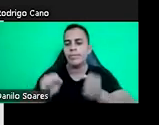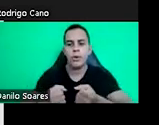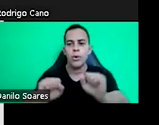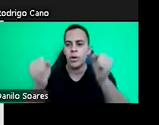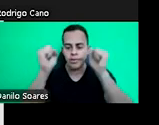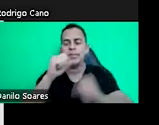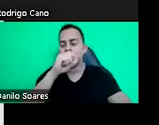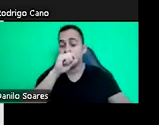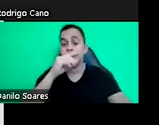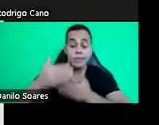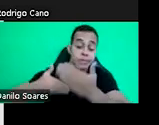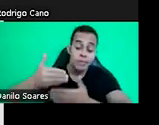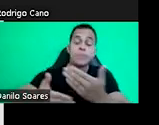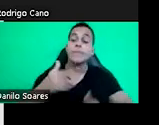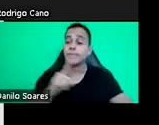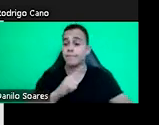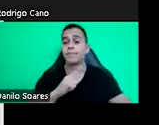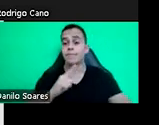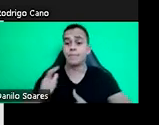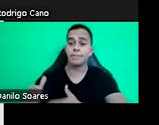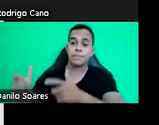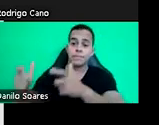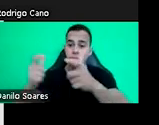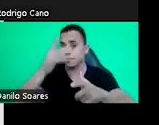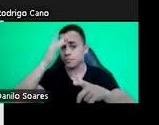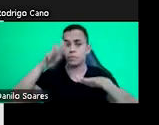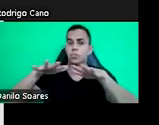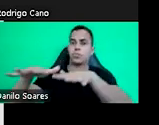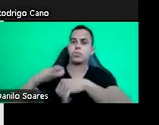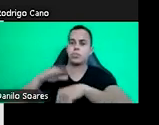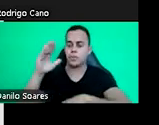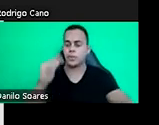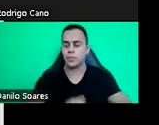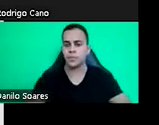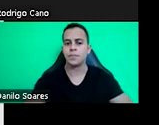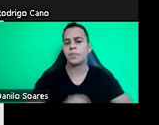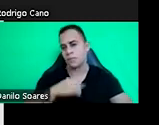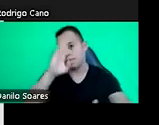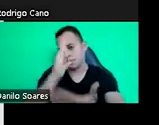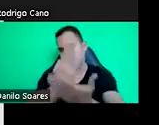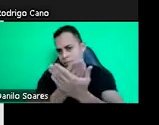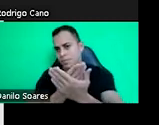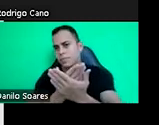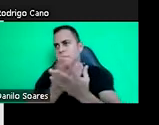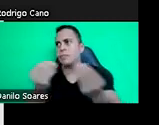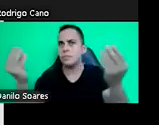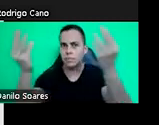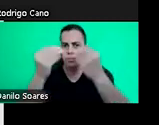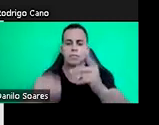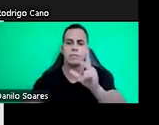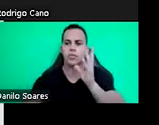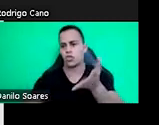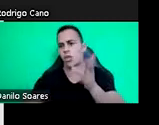tem mais espaço na mídia. Então, eu acredito que muitos de vocês devem ter visto